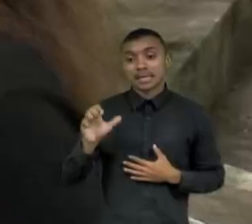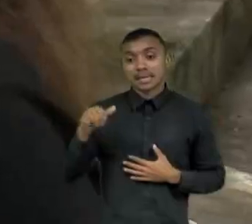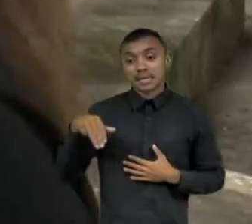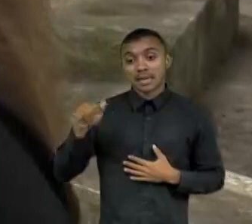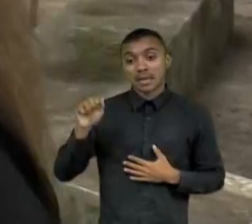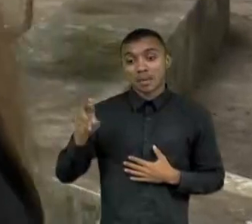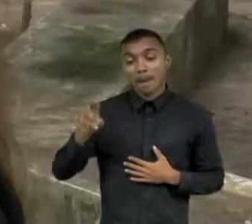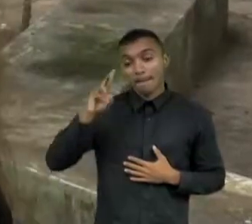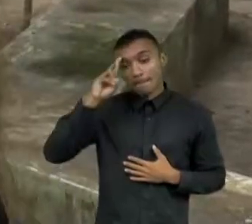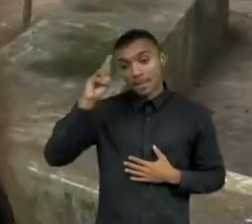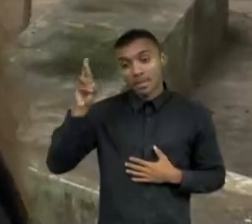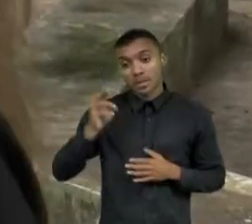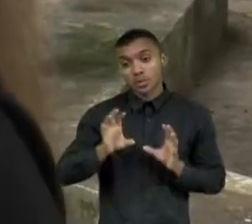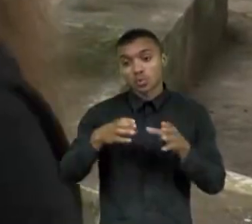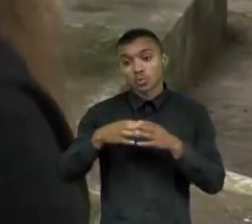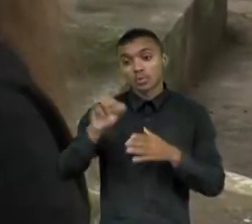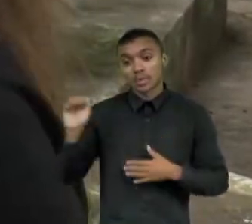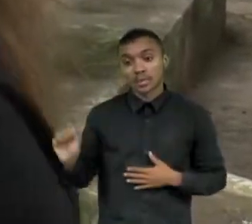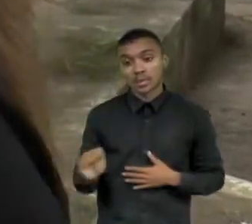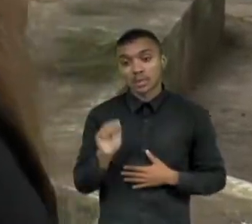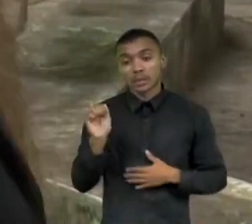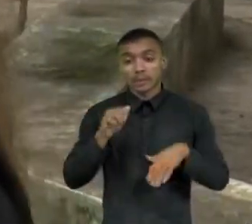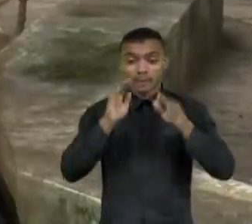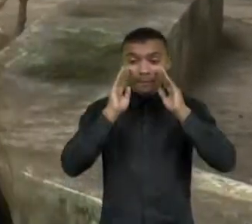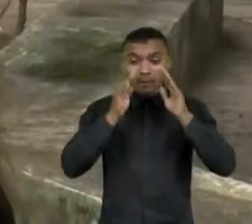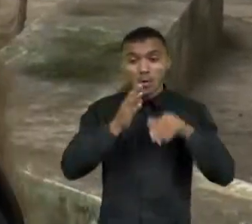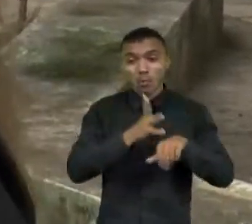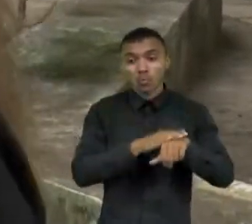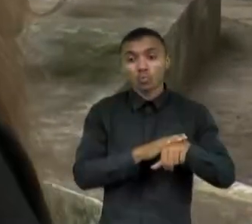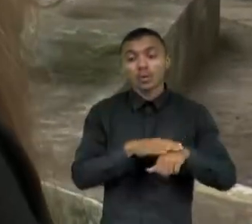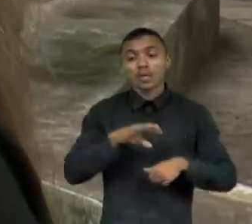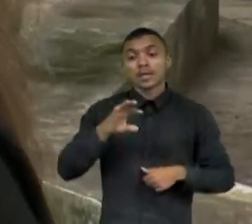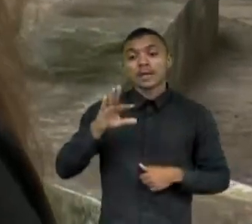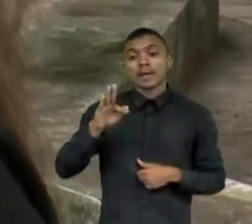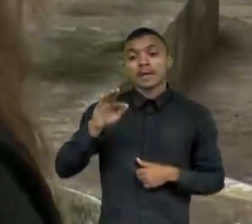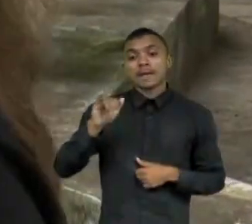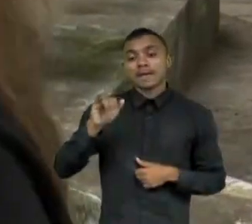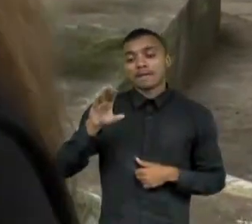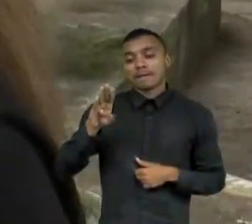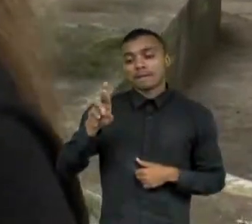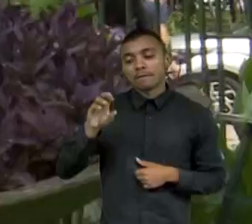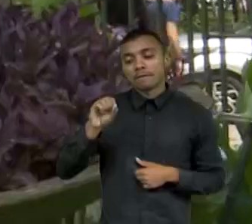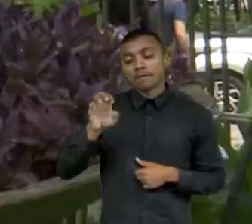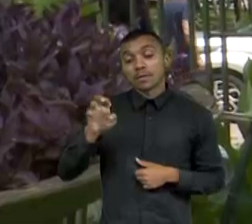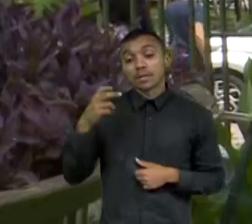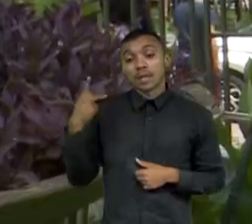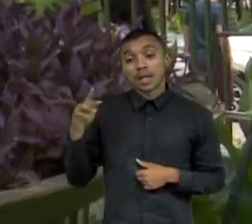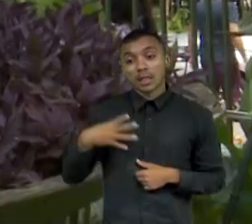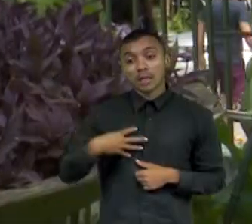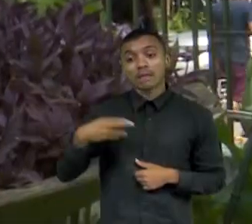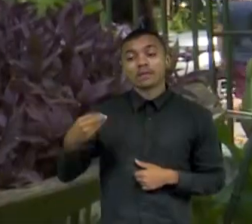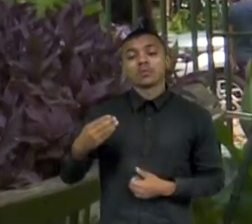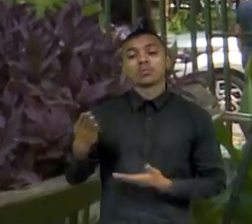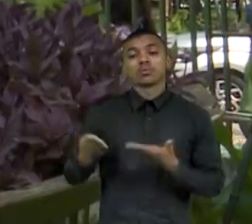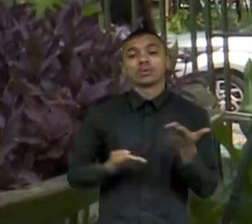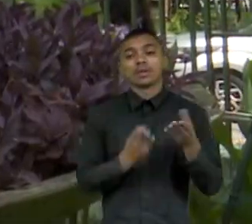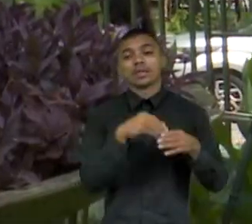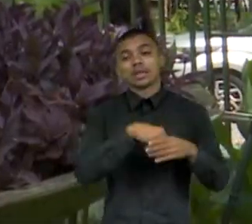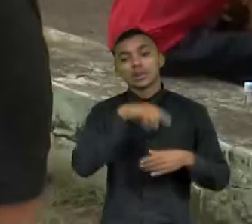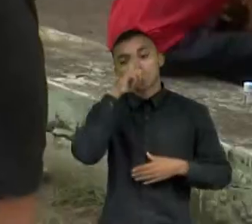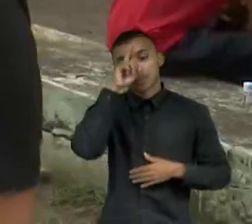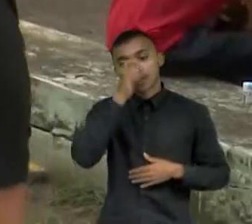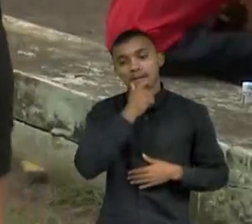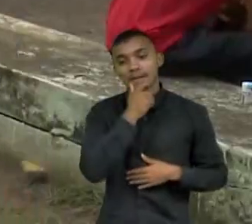da Associação Cearense de Assistência à Mucoviscidose e Fibrose Cística. O filho dela está em tratamento no Hospital de